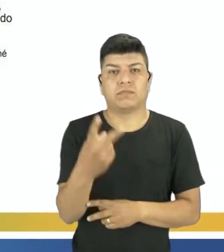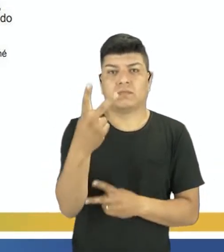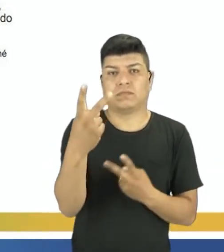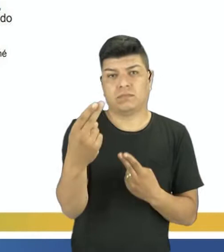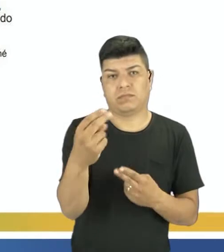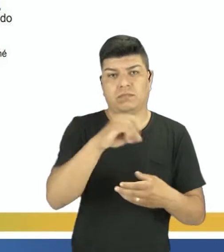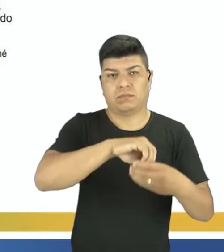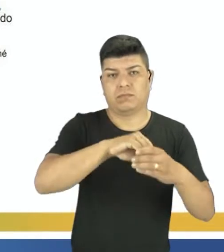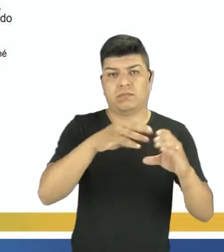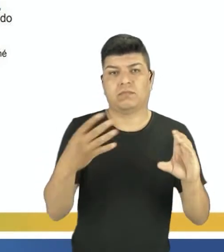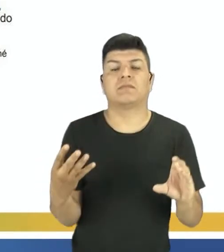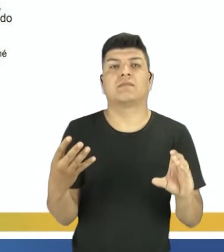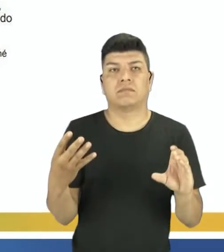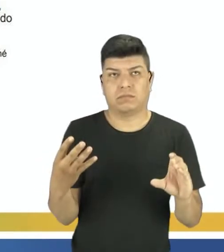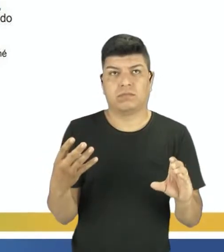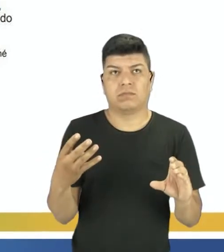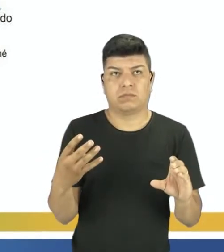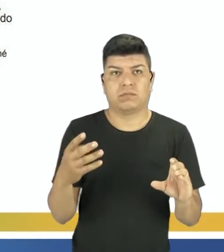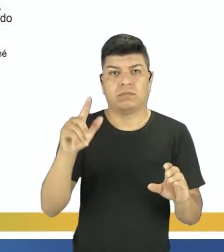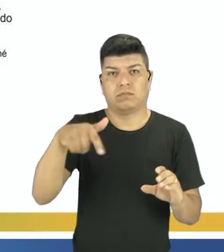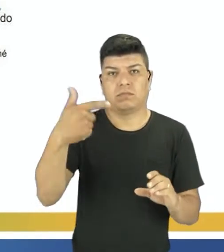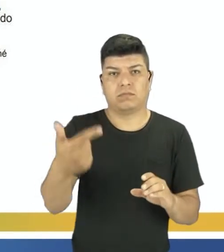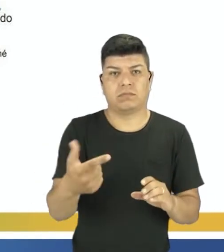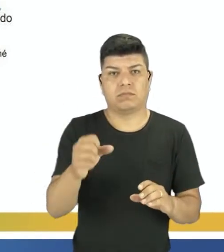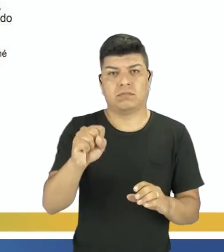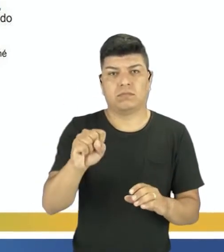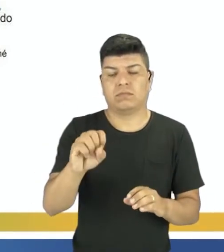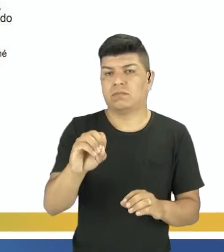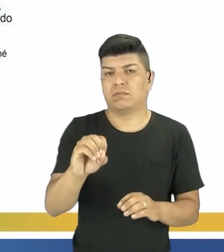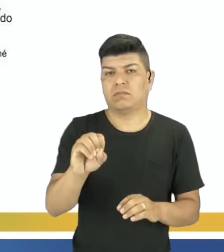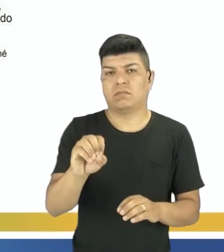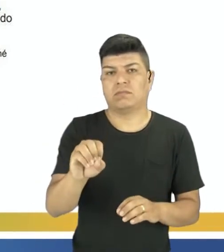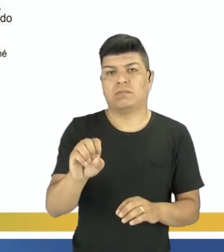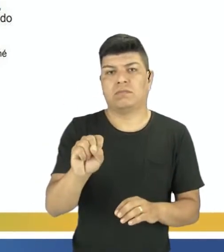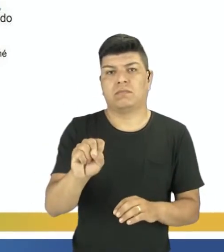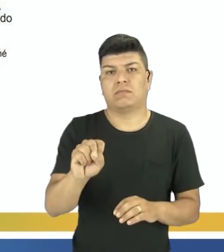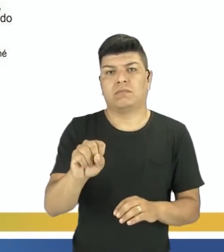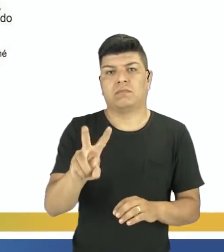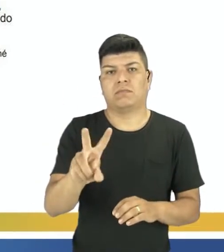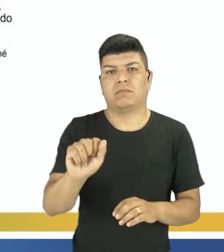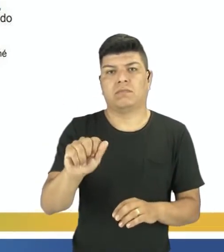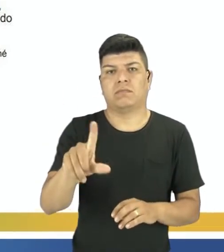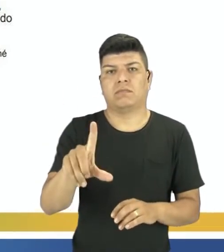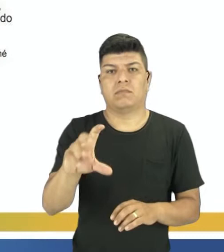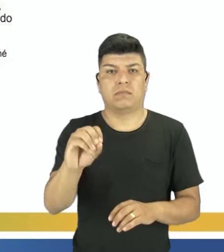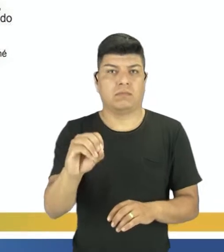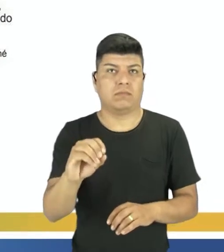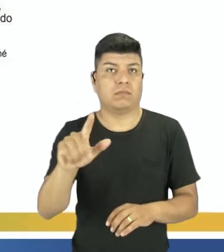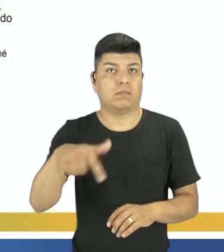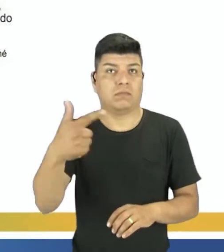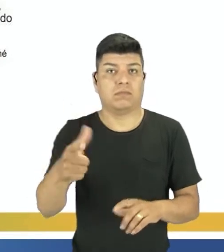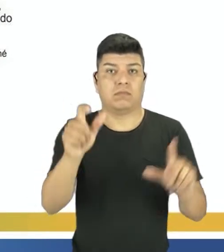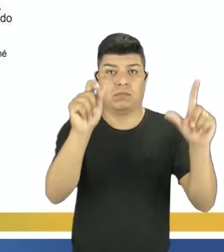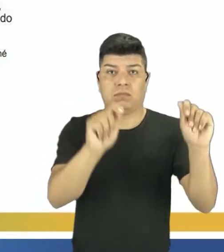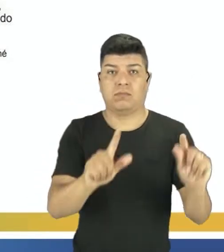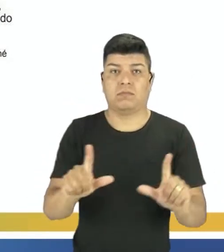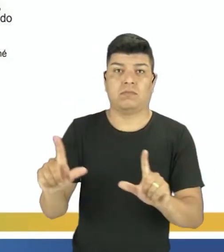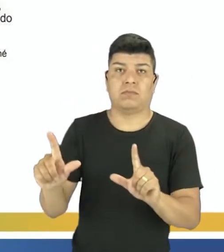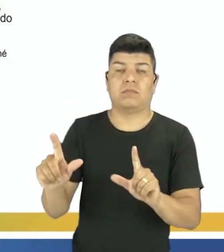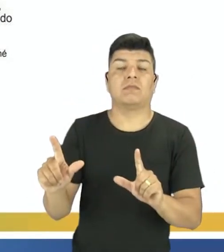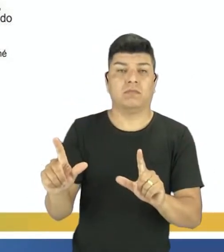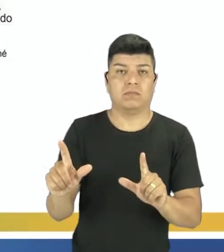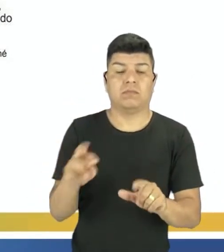semelhante às características das obras do Oswaldo Gueldi, pessoal? Nós vamos então para a próxima tela para